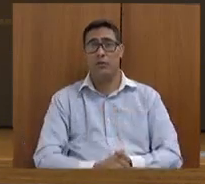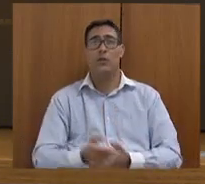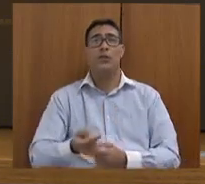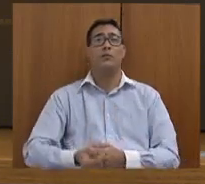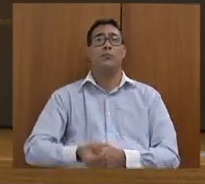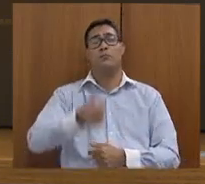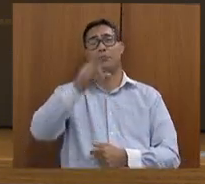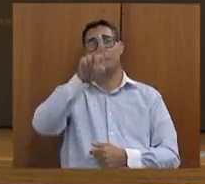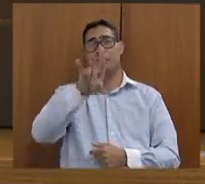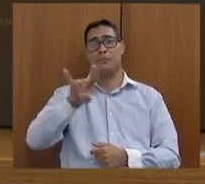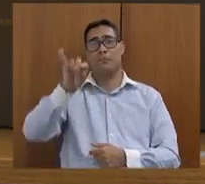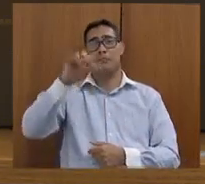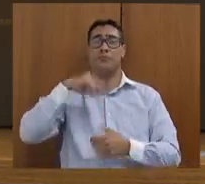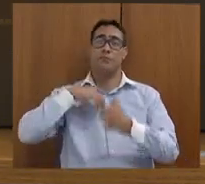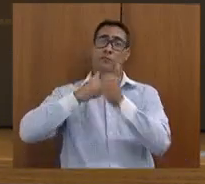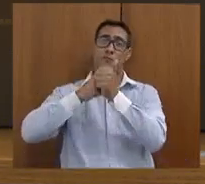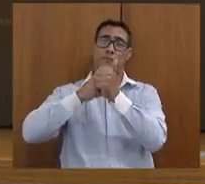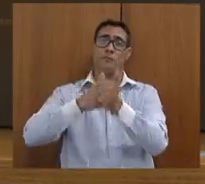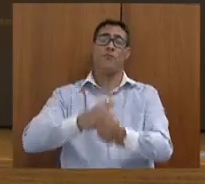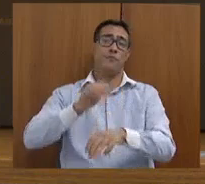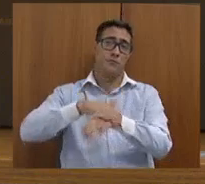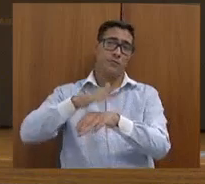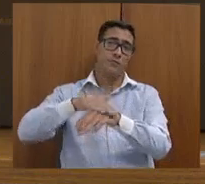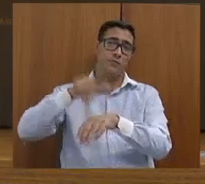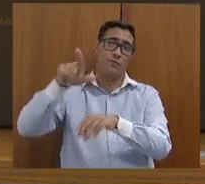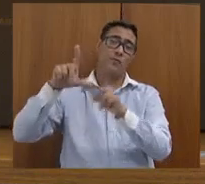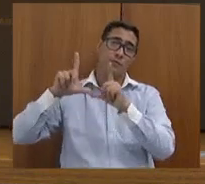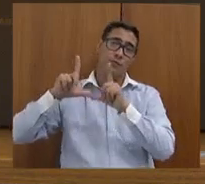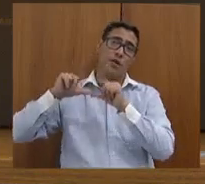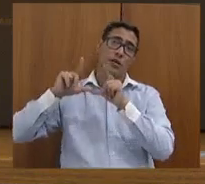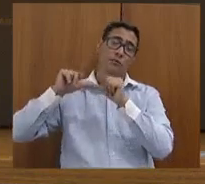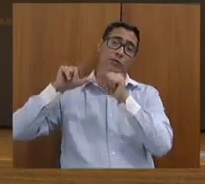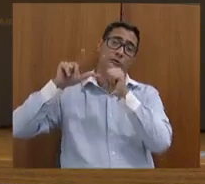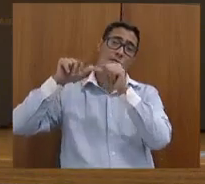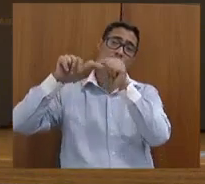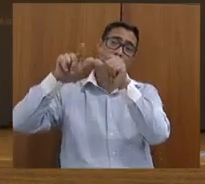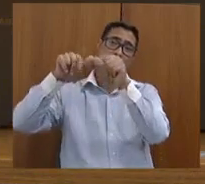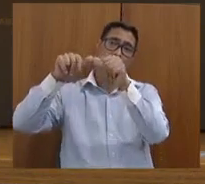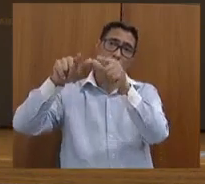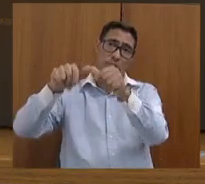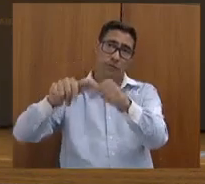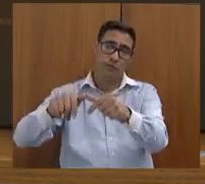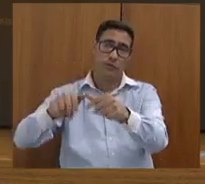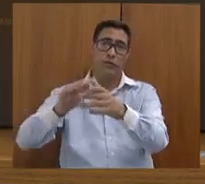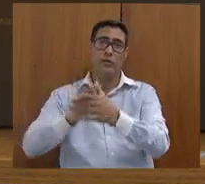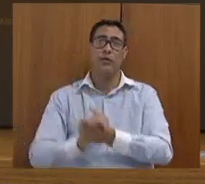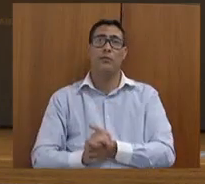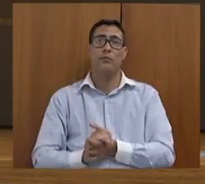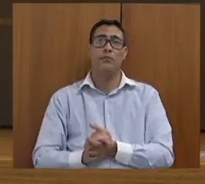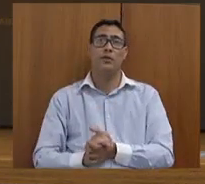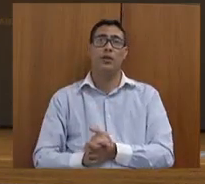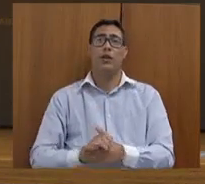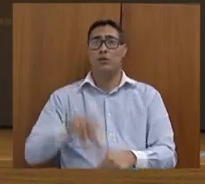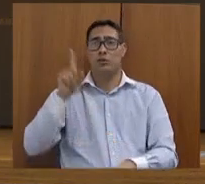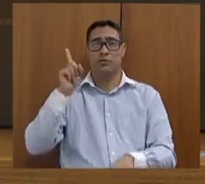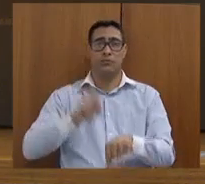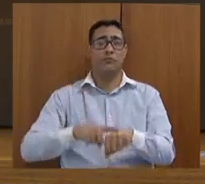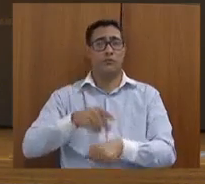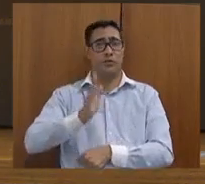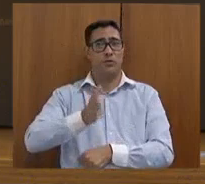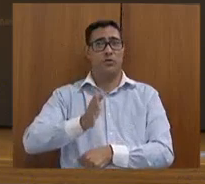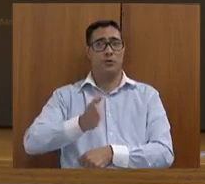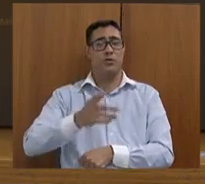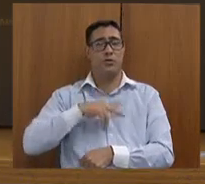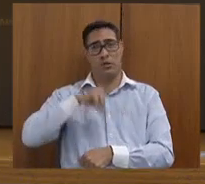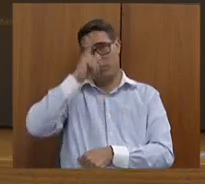dias atrás eu acompanhei o senhor numa viagem né porque eu estou aqui há algum tempo eu me lembro